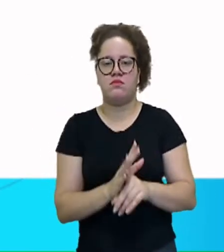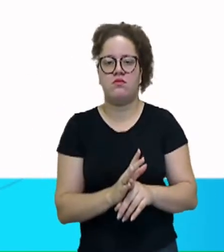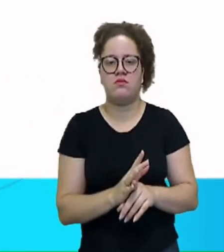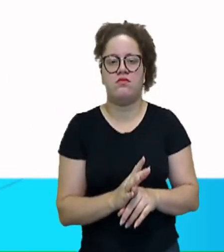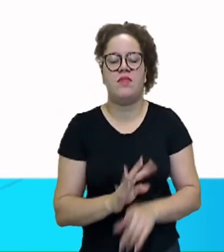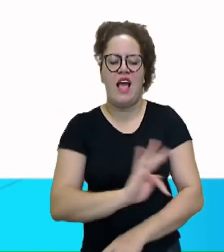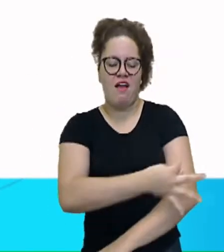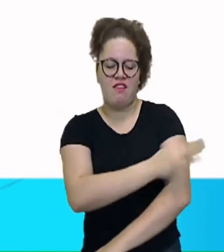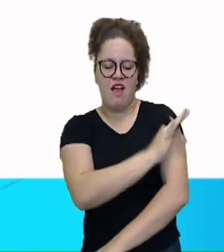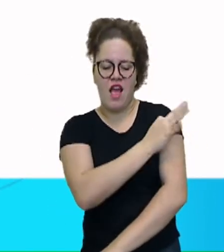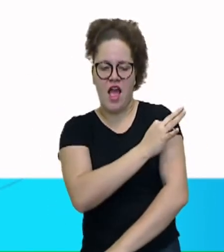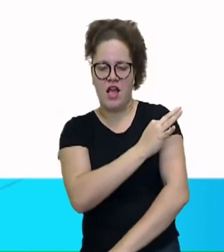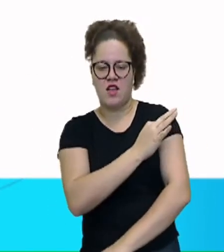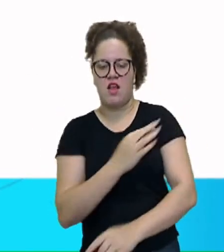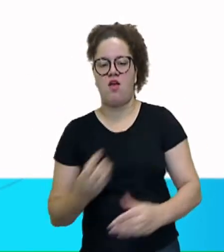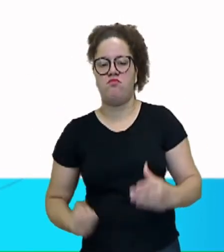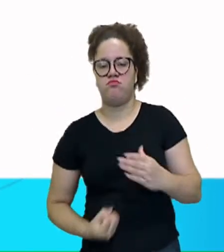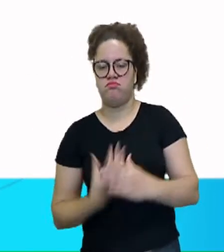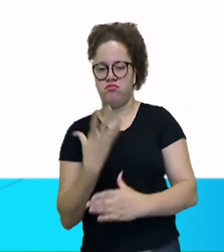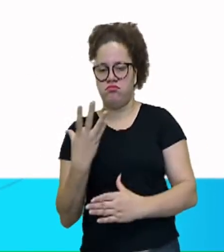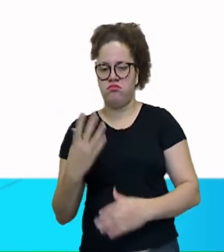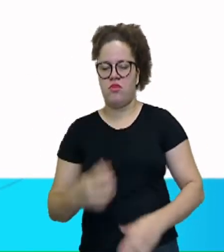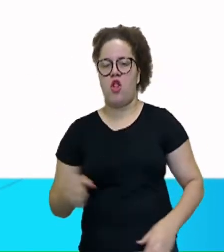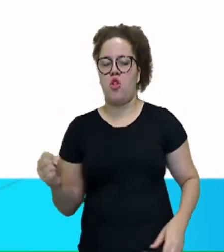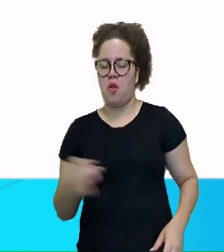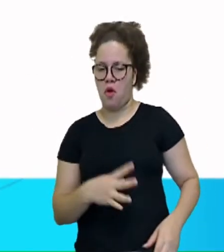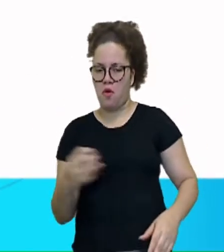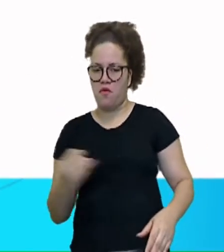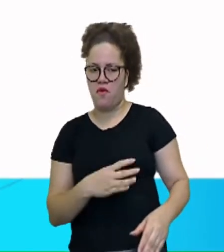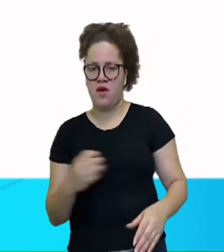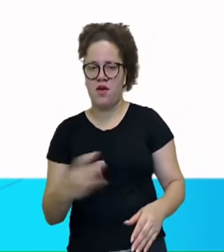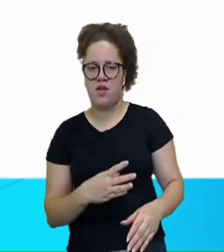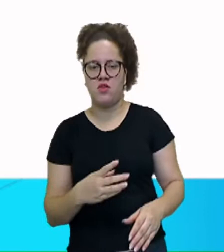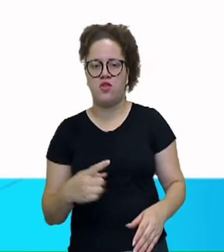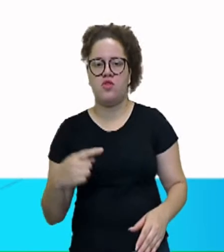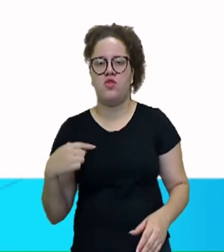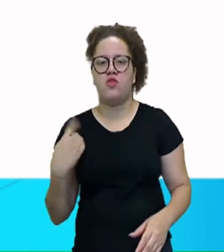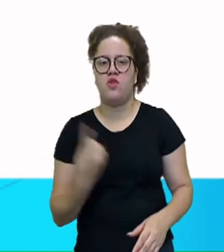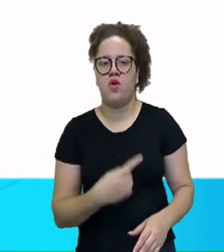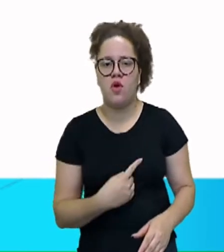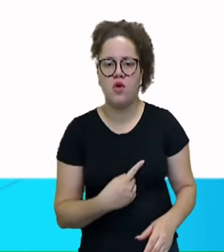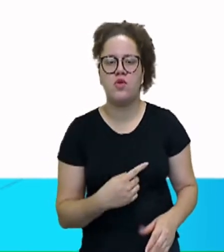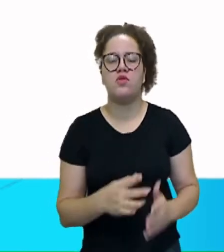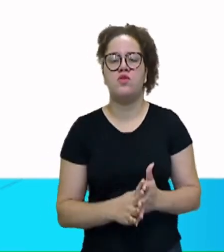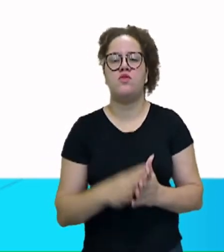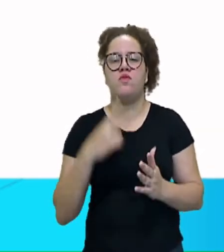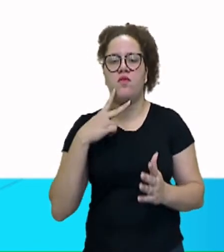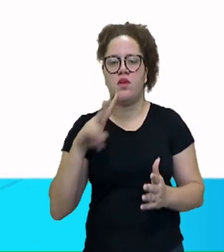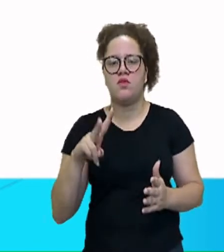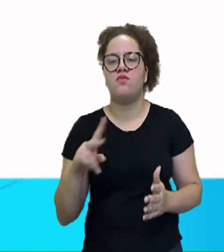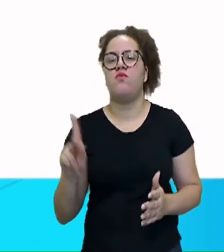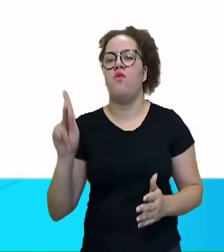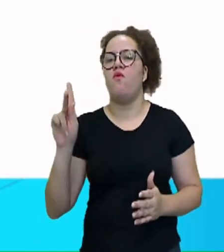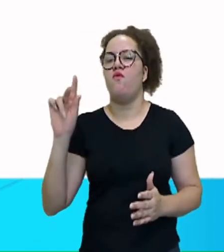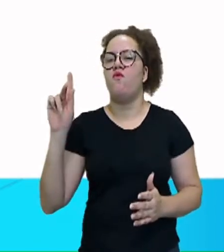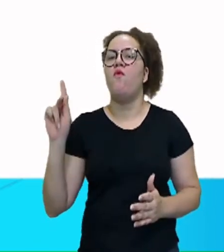essa técnica, eu vou falar inovadora, que nós vamos estar concebendo o artista Vicky Muniz.